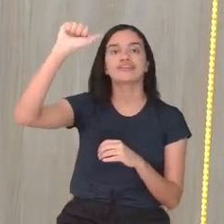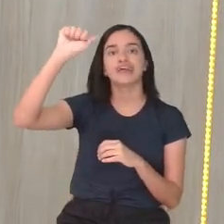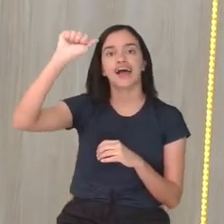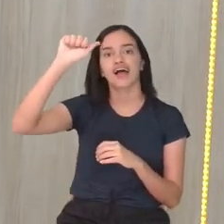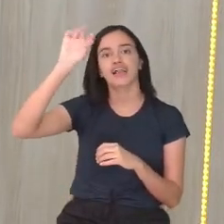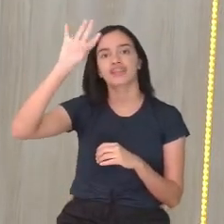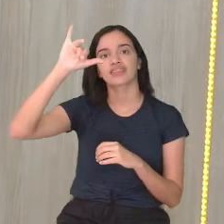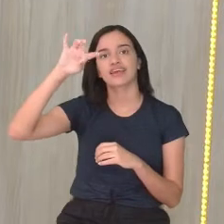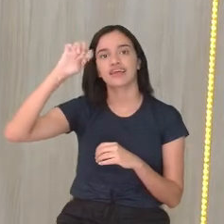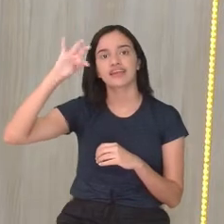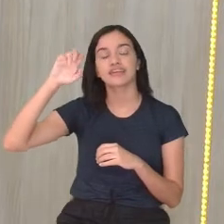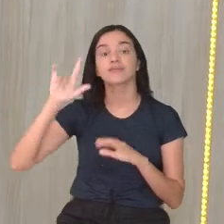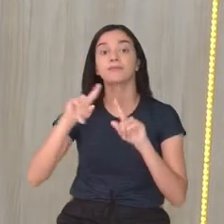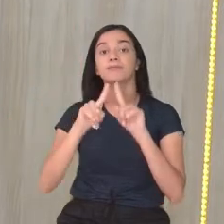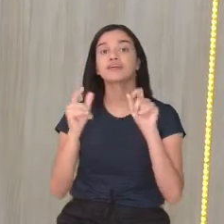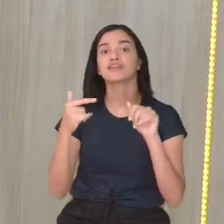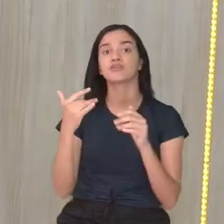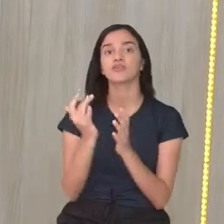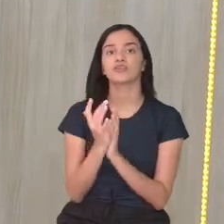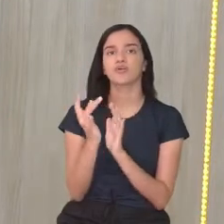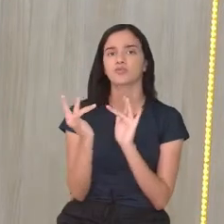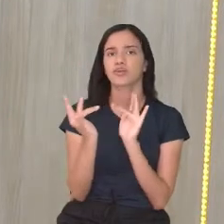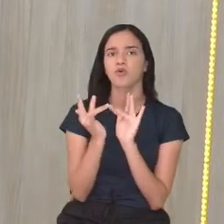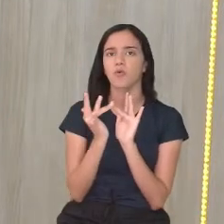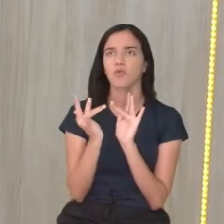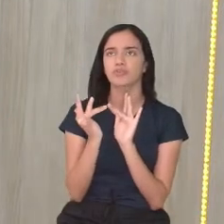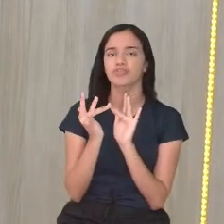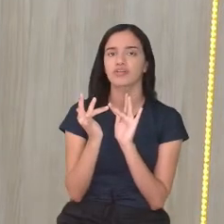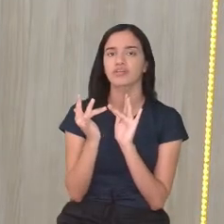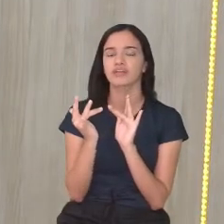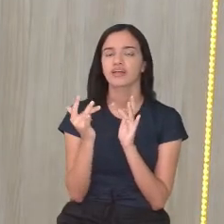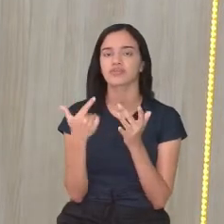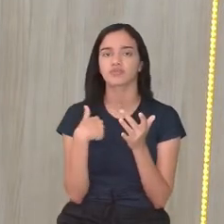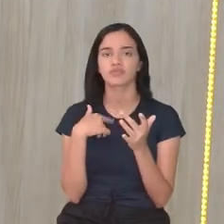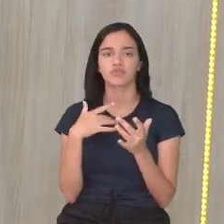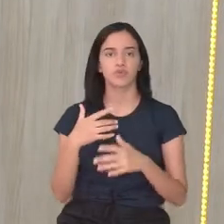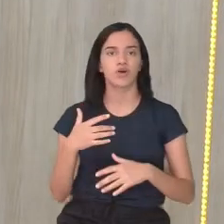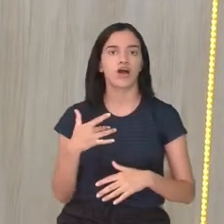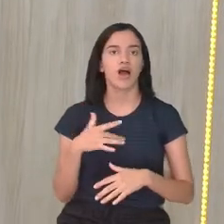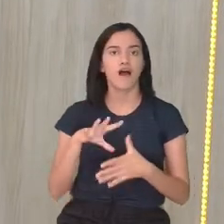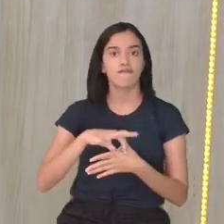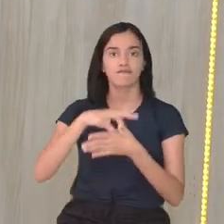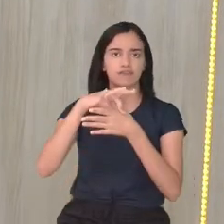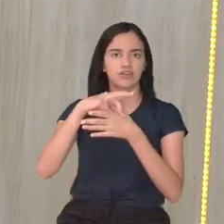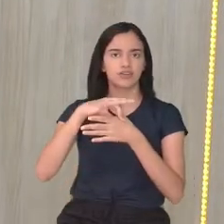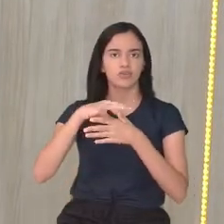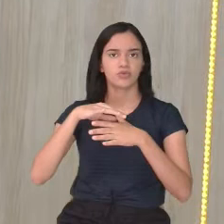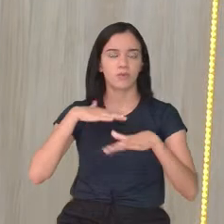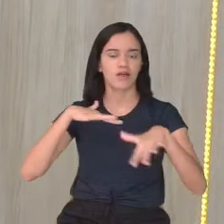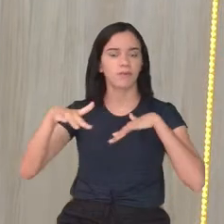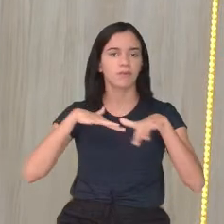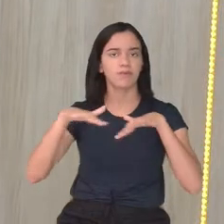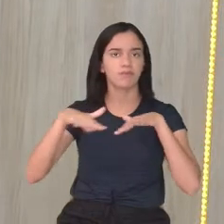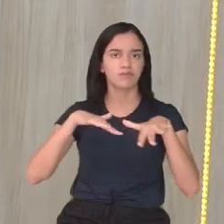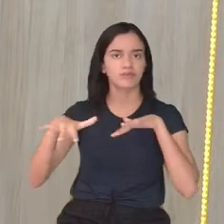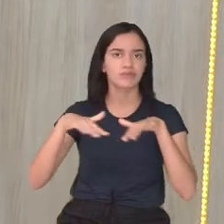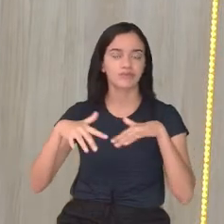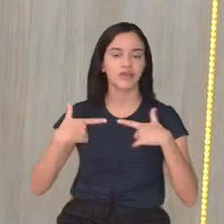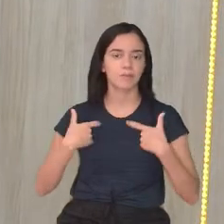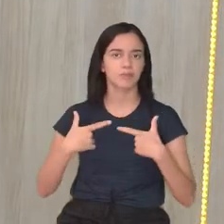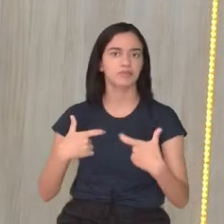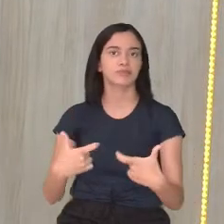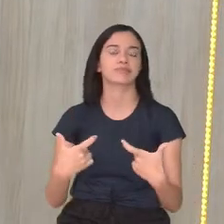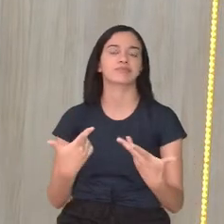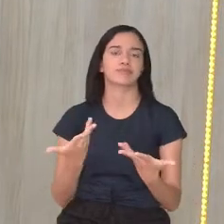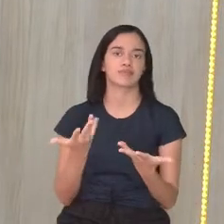Não tem nem tanto contato físico, né? As pessoas não precisam nem se locomover tanto para ir lá e enfrentar uma guerra, né? Como a